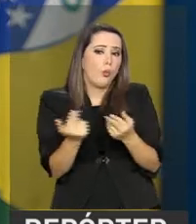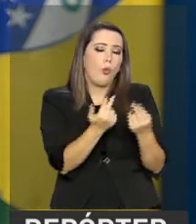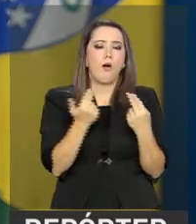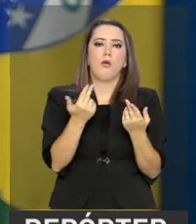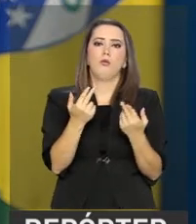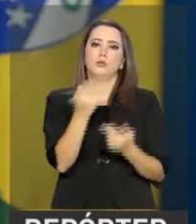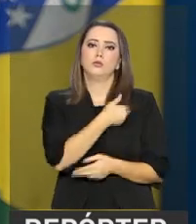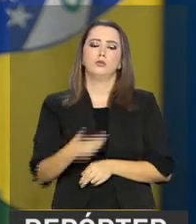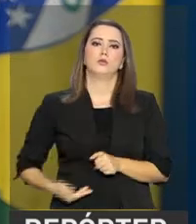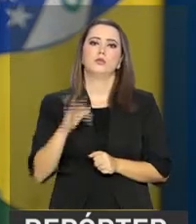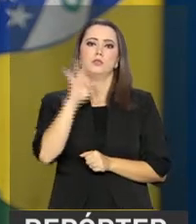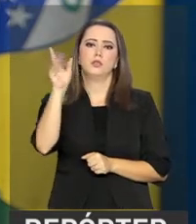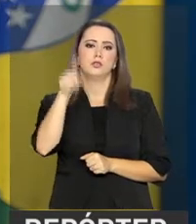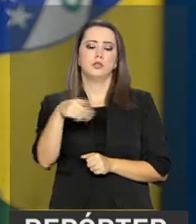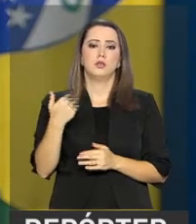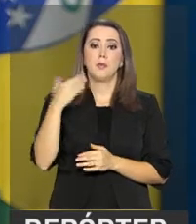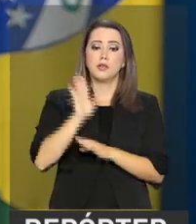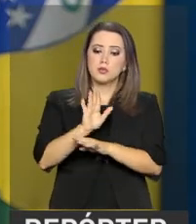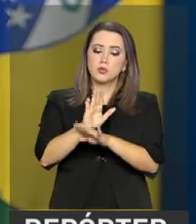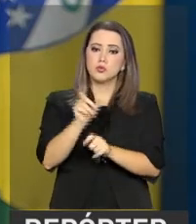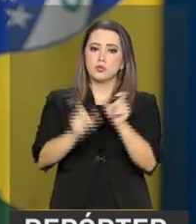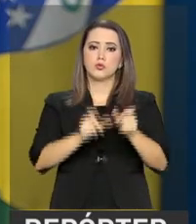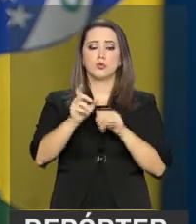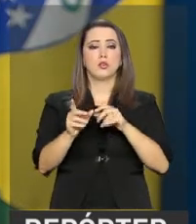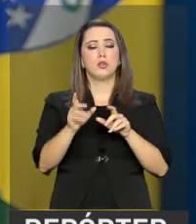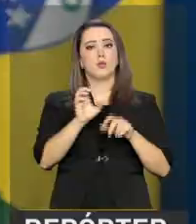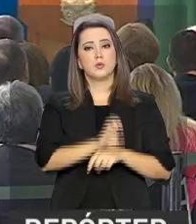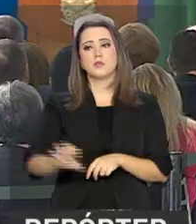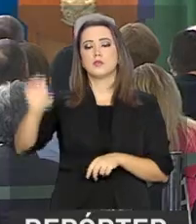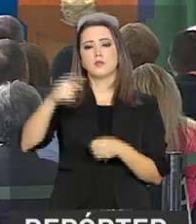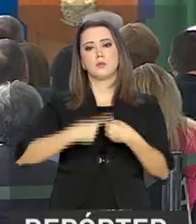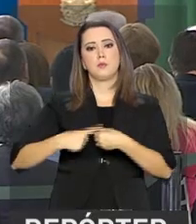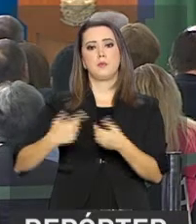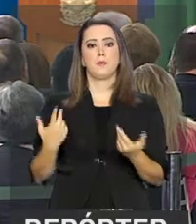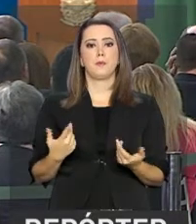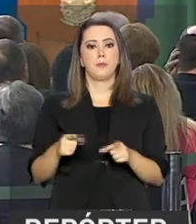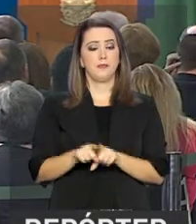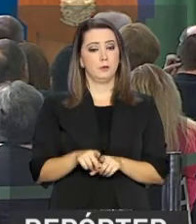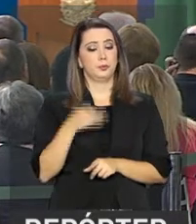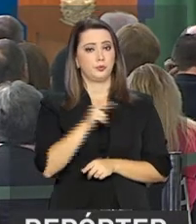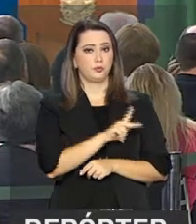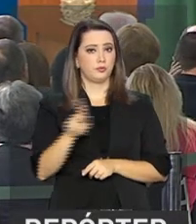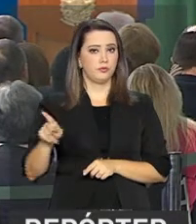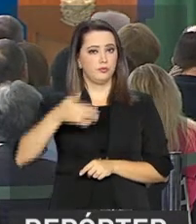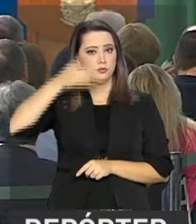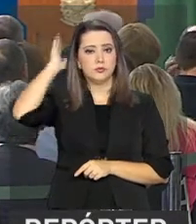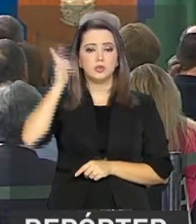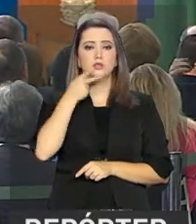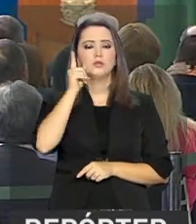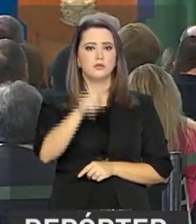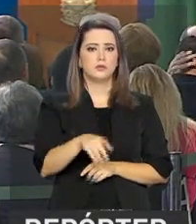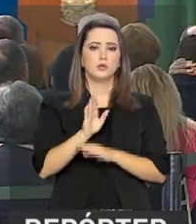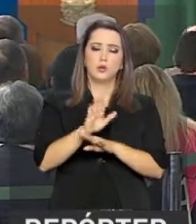federal essa reforma é muito mais em benefício dos estados e municípios o presidente michel temer destacou ainda que o